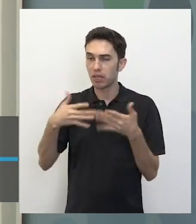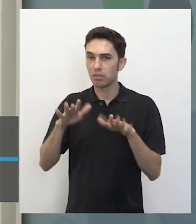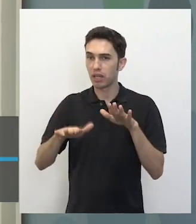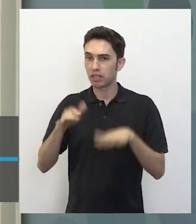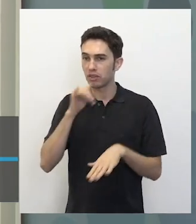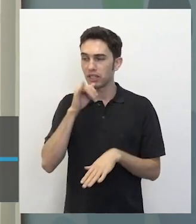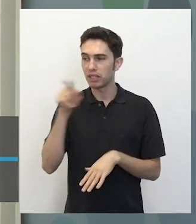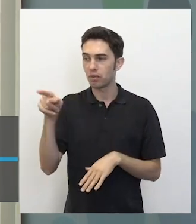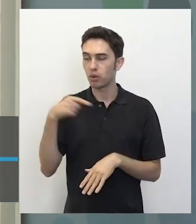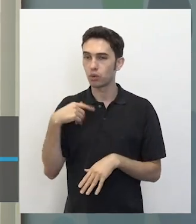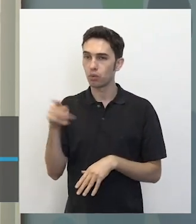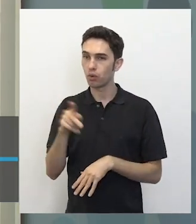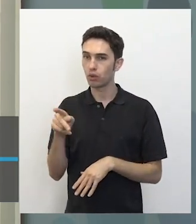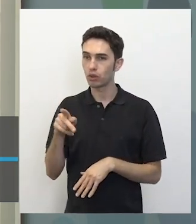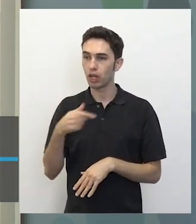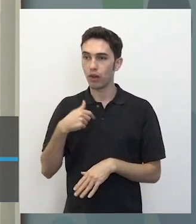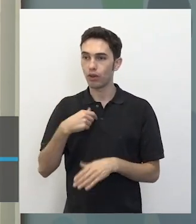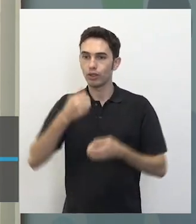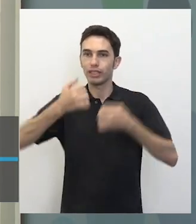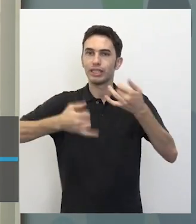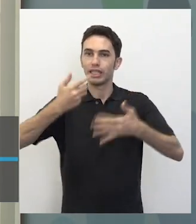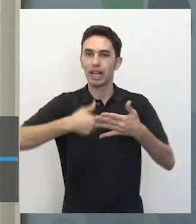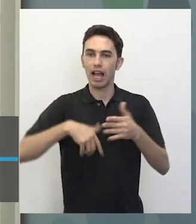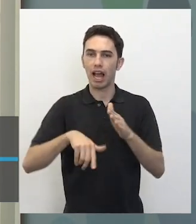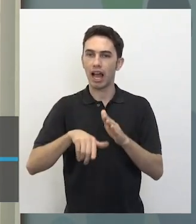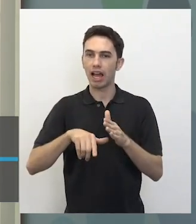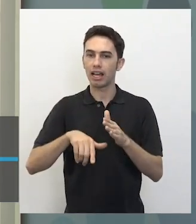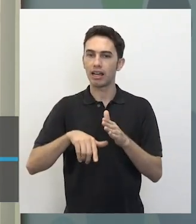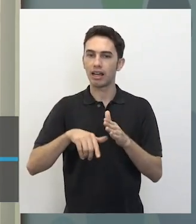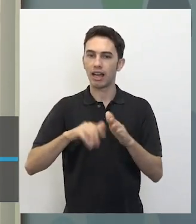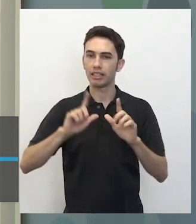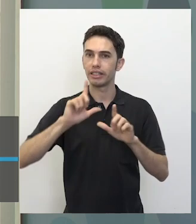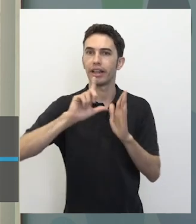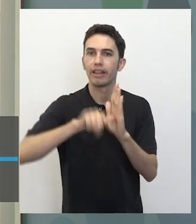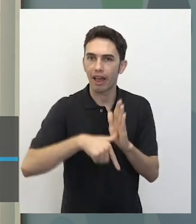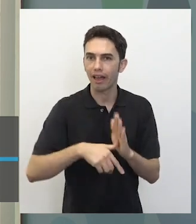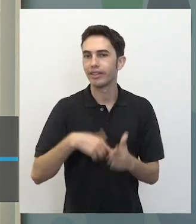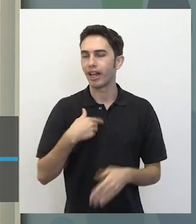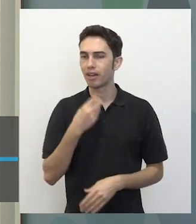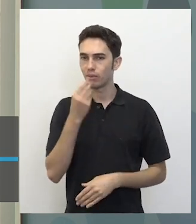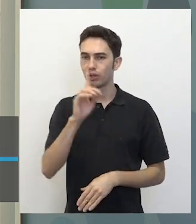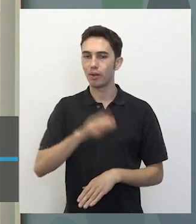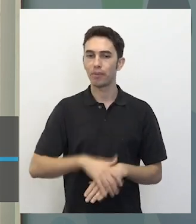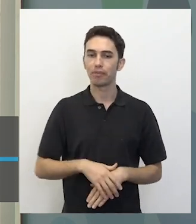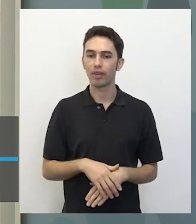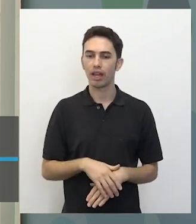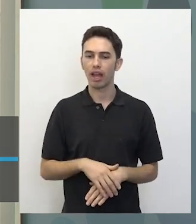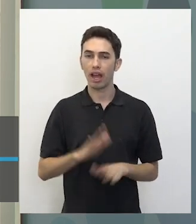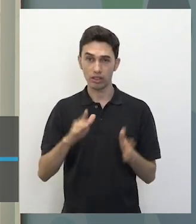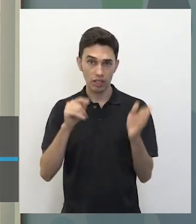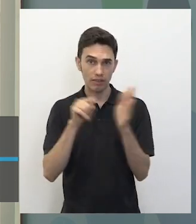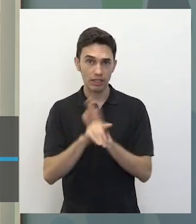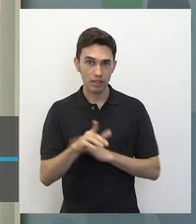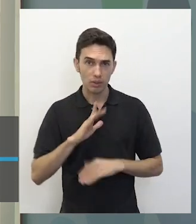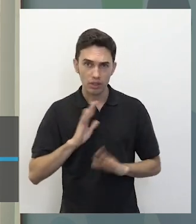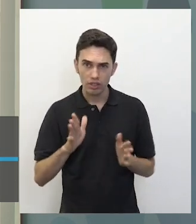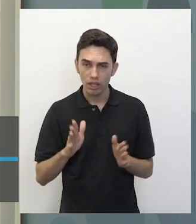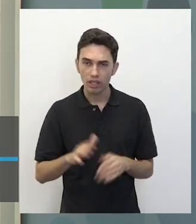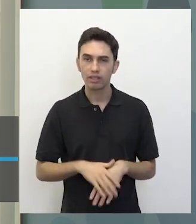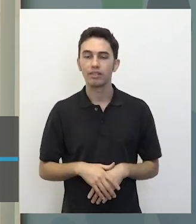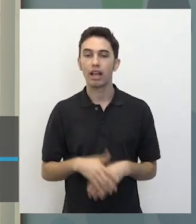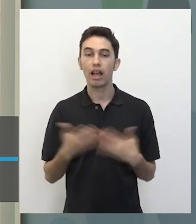na hora ainda. Mas vamos lá. Peraí, já fez essa pergunta? Já, musicalidade. Vamos falar um pouquinho de Álvares